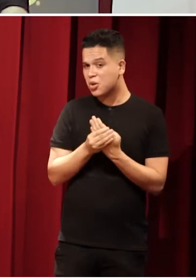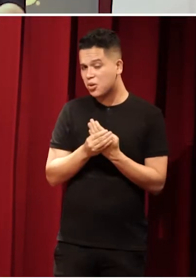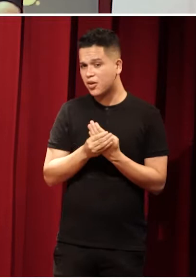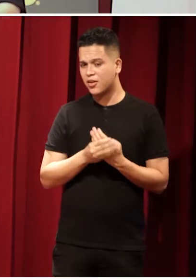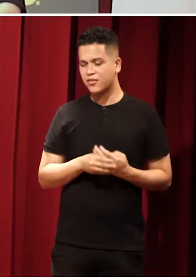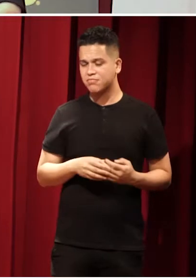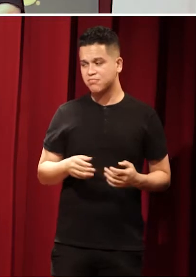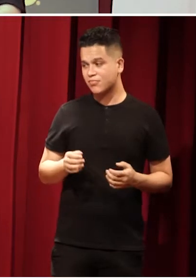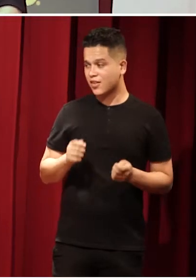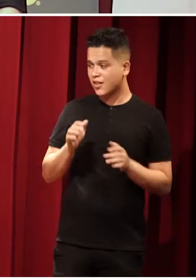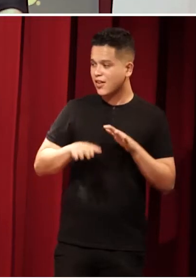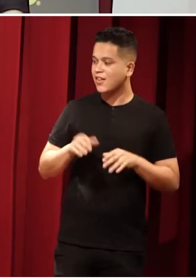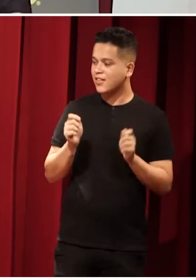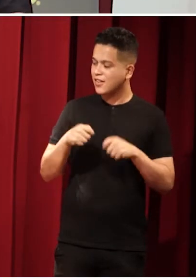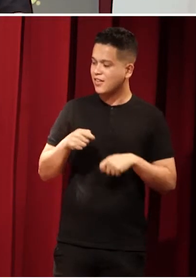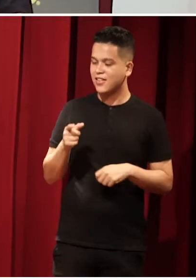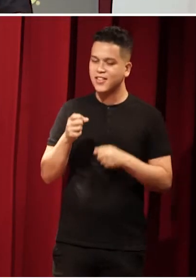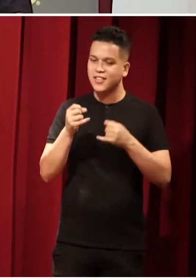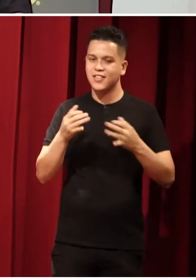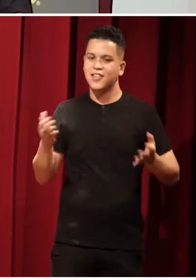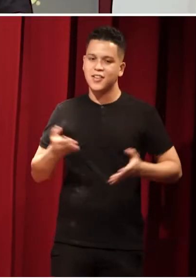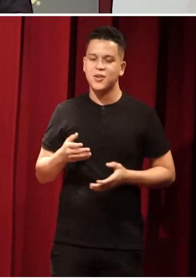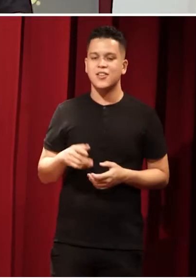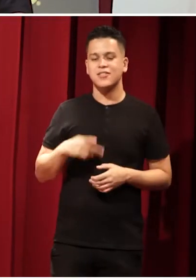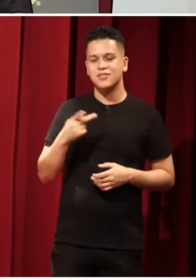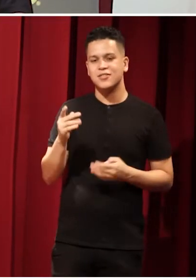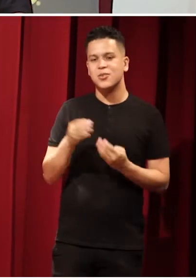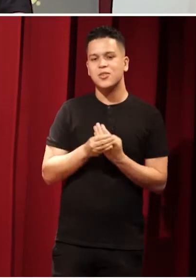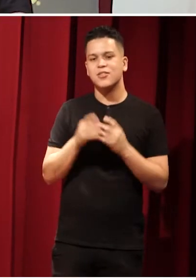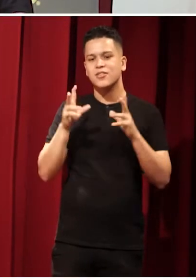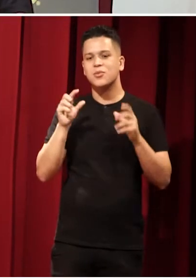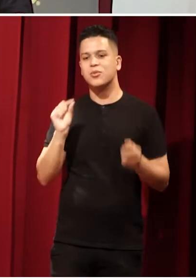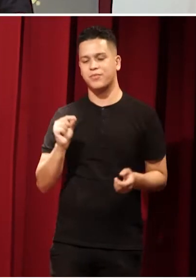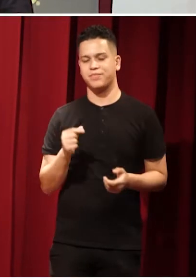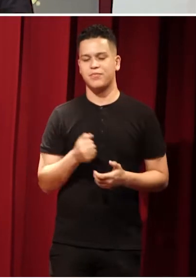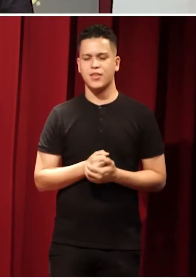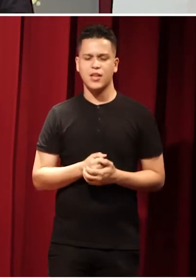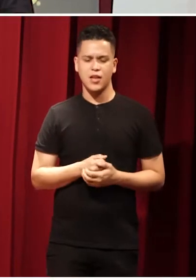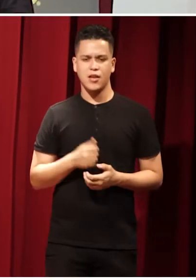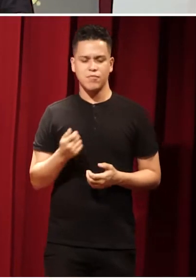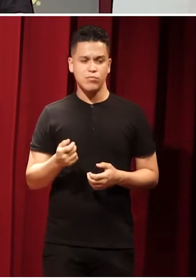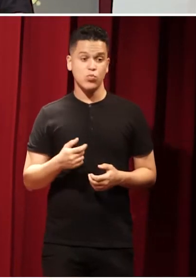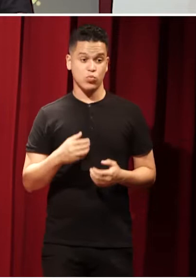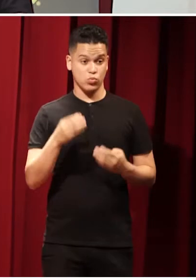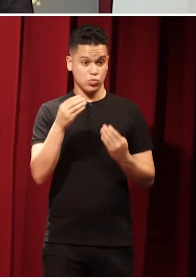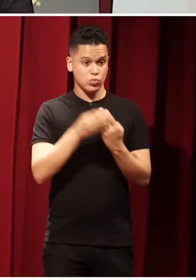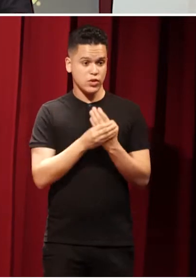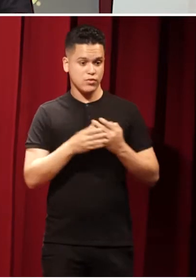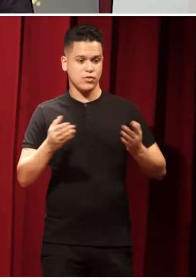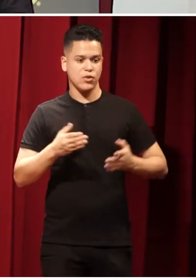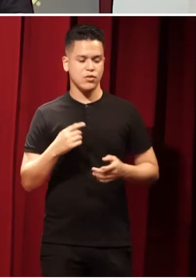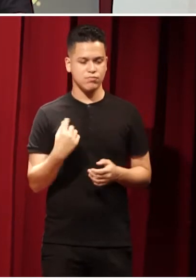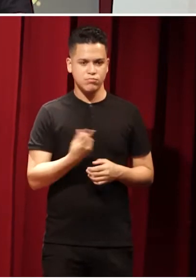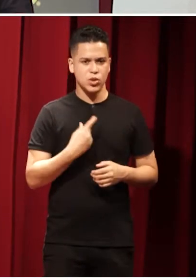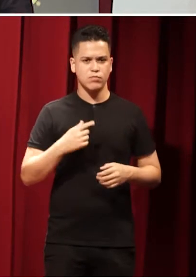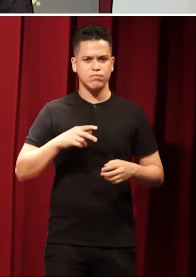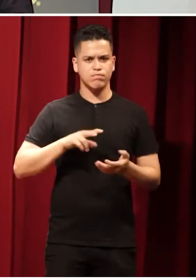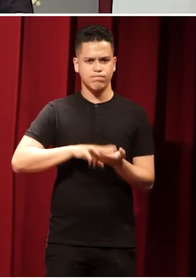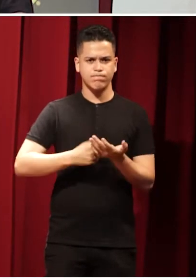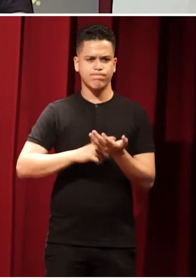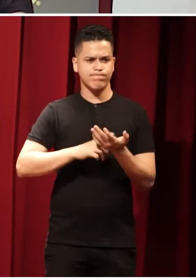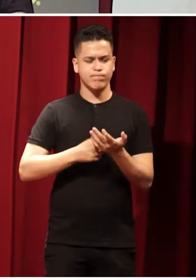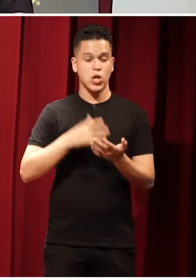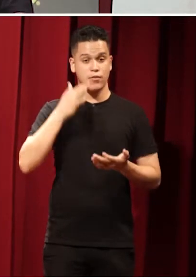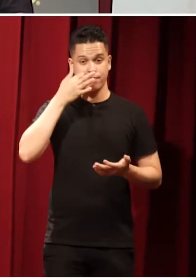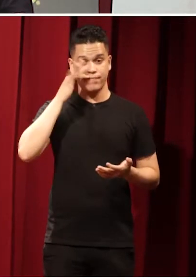Eu acho que é um gancho para você, inclusive, explicar um pouquinho do livro. O gancho me serve porque o livro está sendo traduzido para o francês